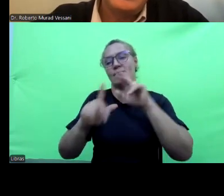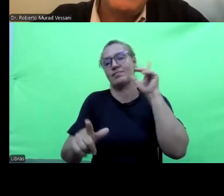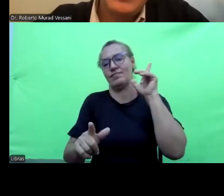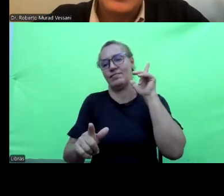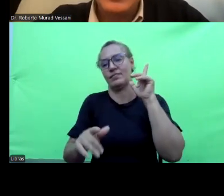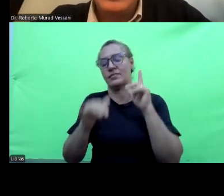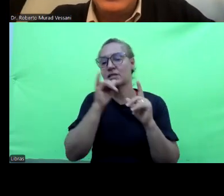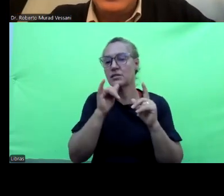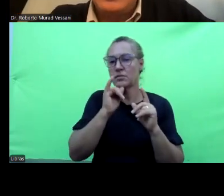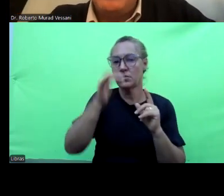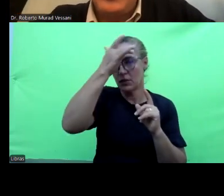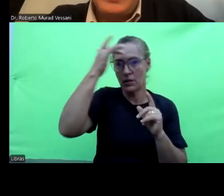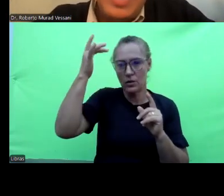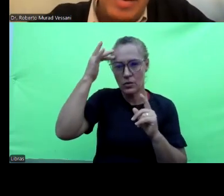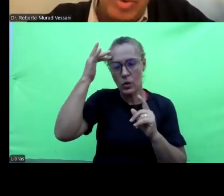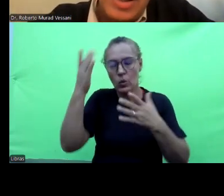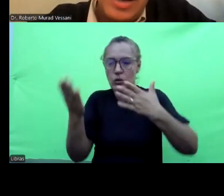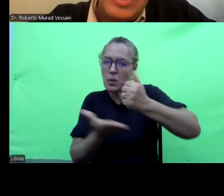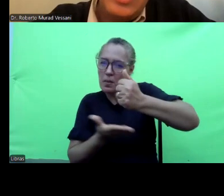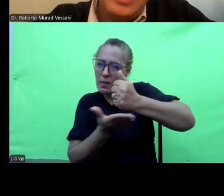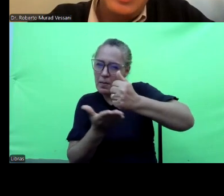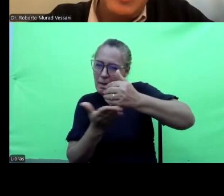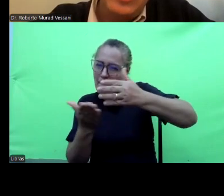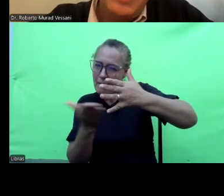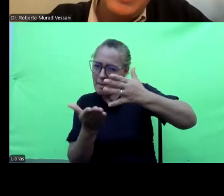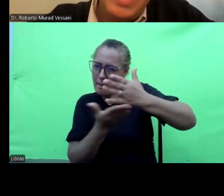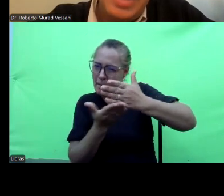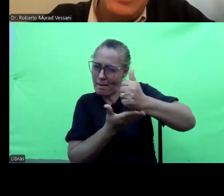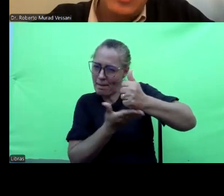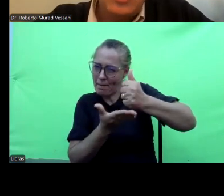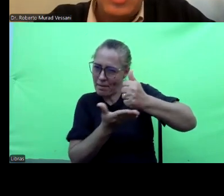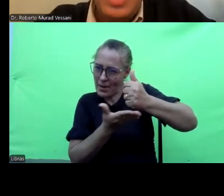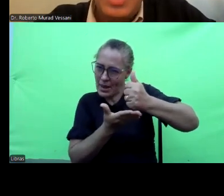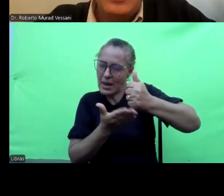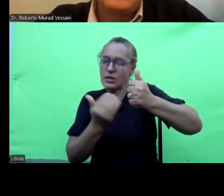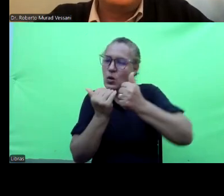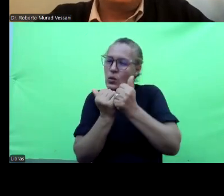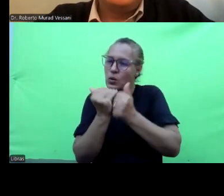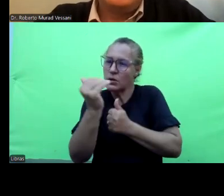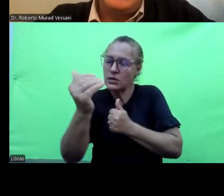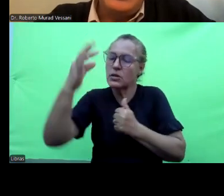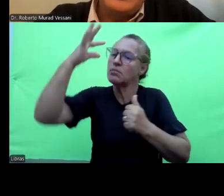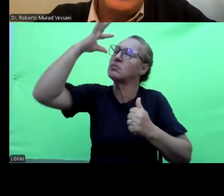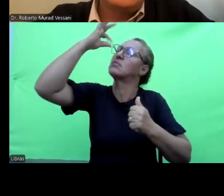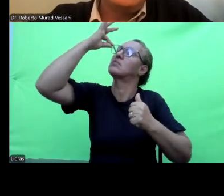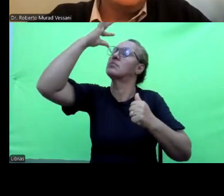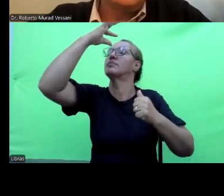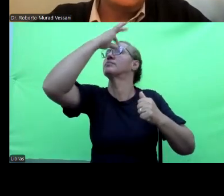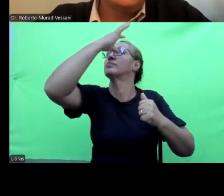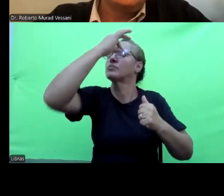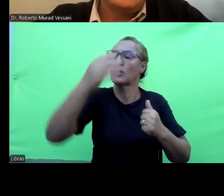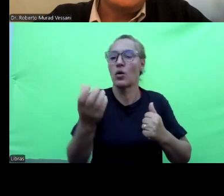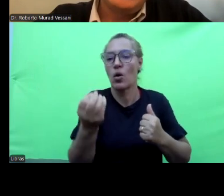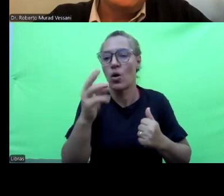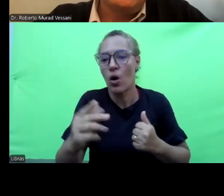mais leves podem ter abordagens de tratamento com colírio, laser, né?